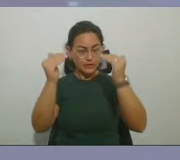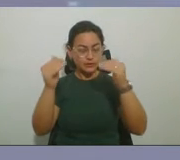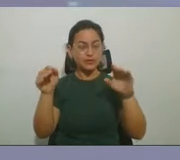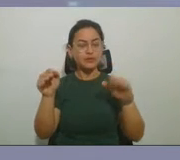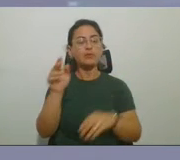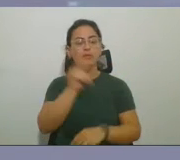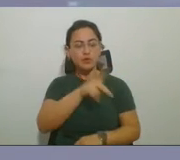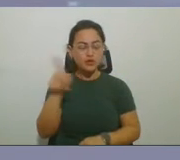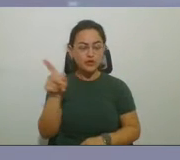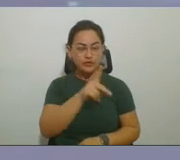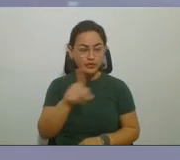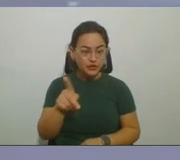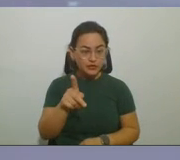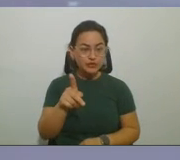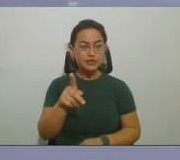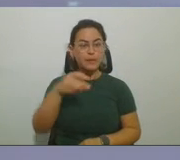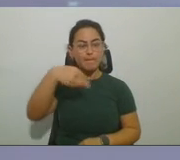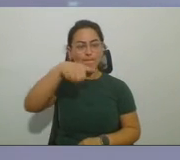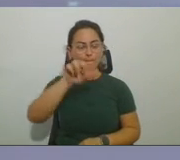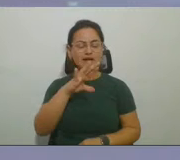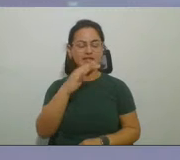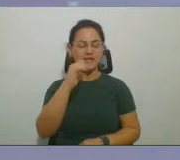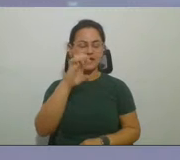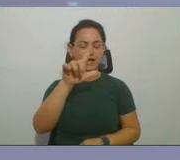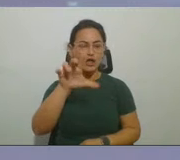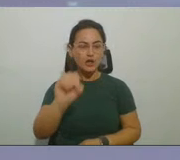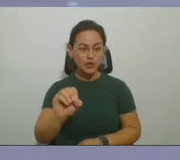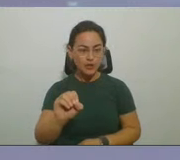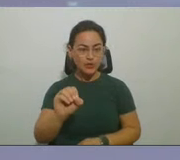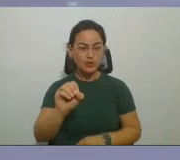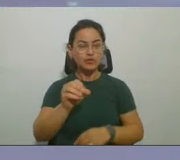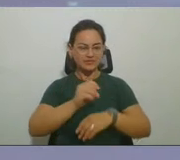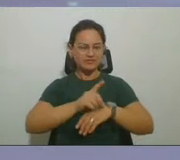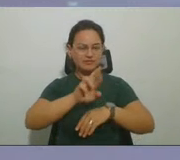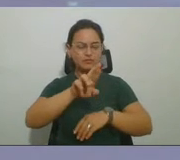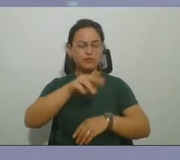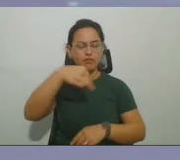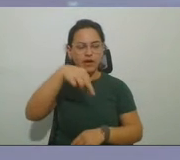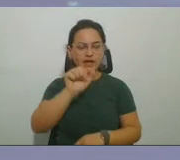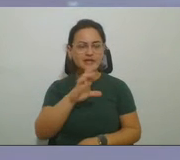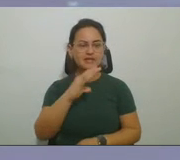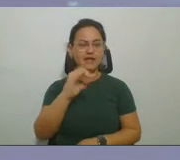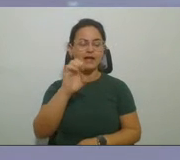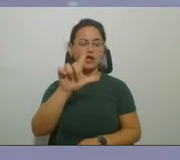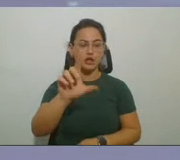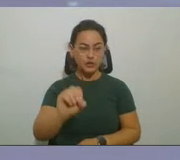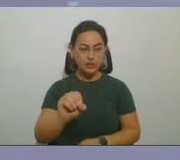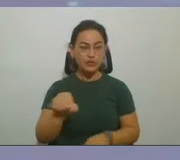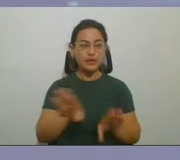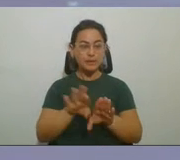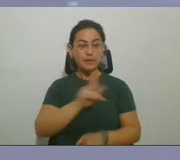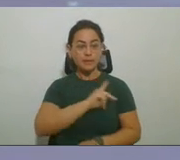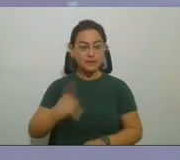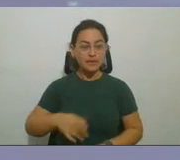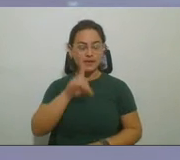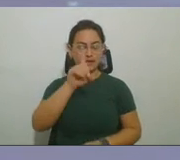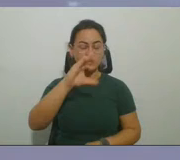Marcelo Feldaus, e o presidente do DCE, e também